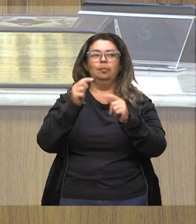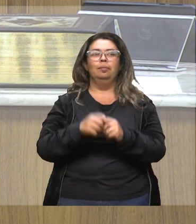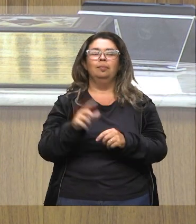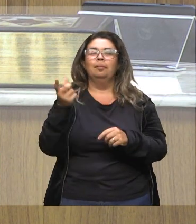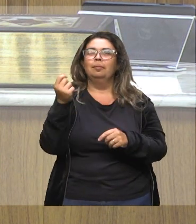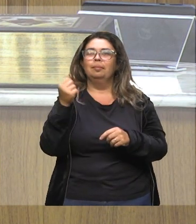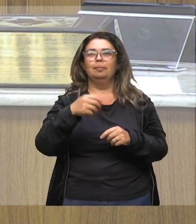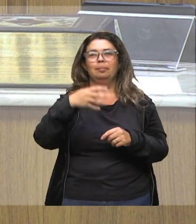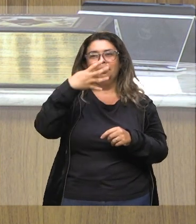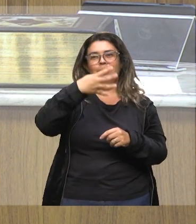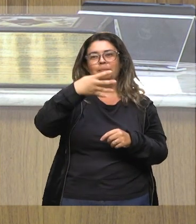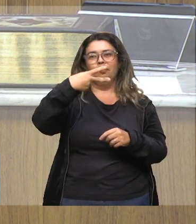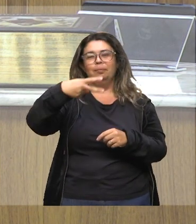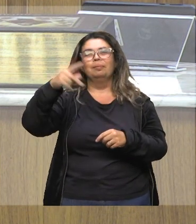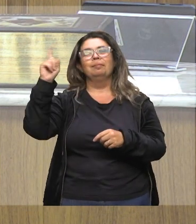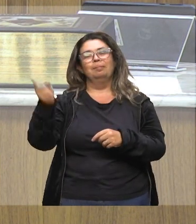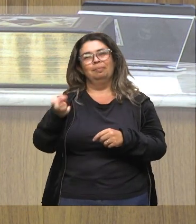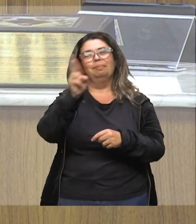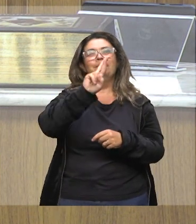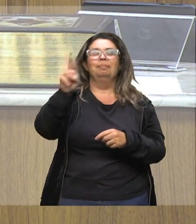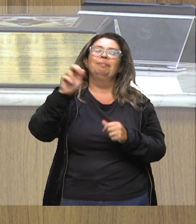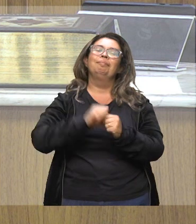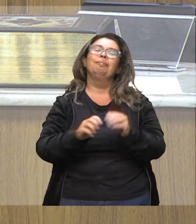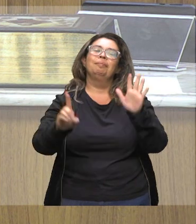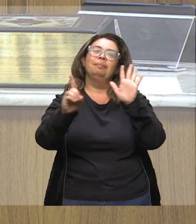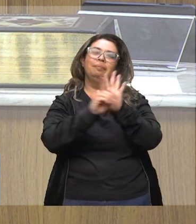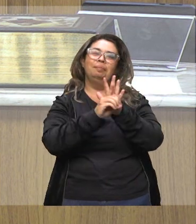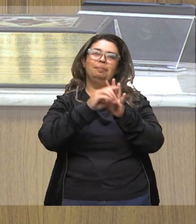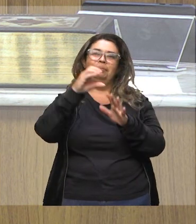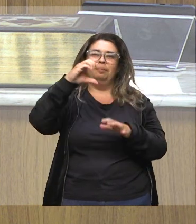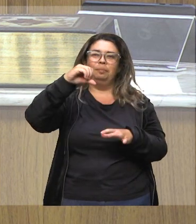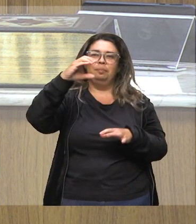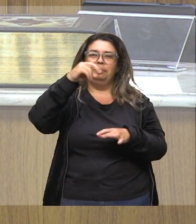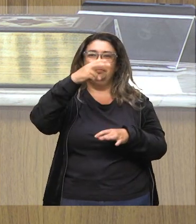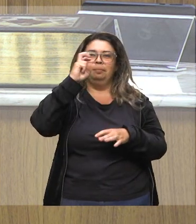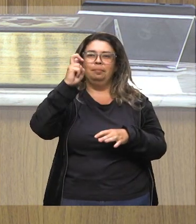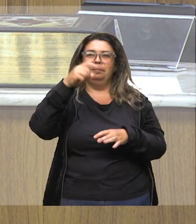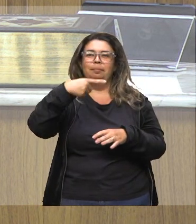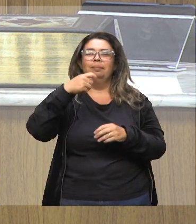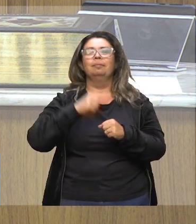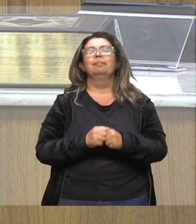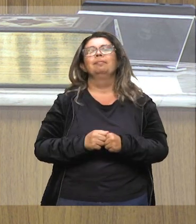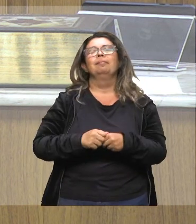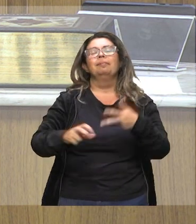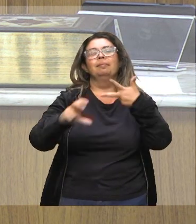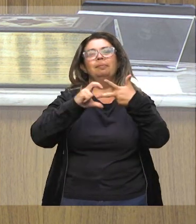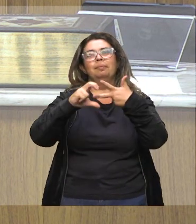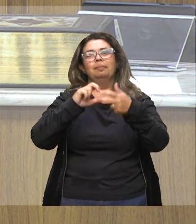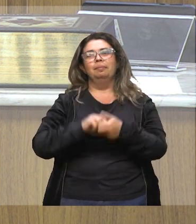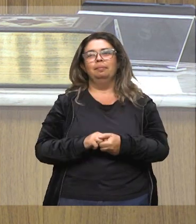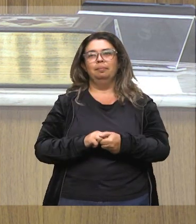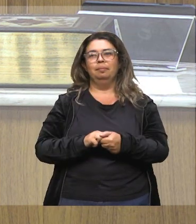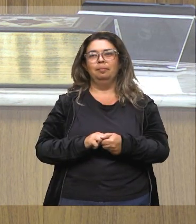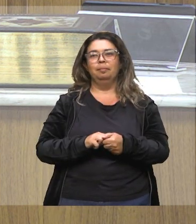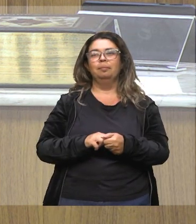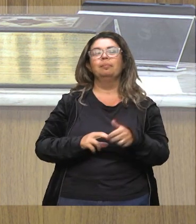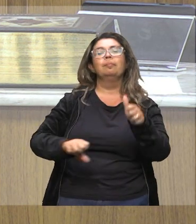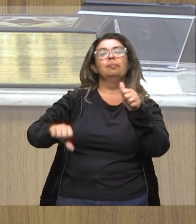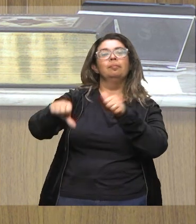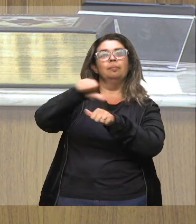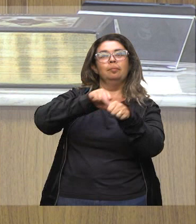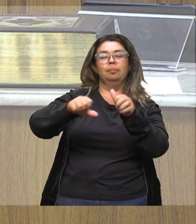no valor de R$ 42.000. Decreto 9.051, de 2023, de autoria do Poder Executivo, que revoga o